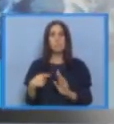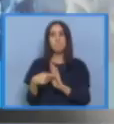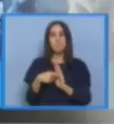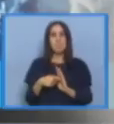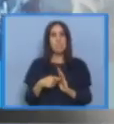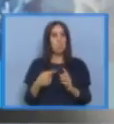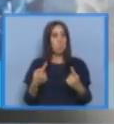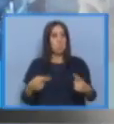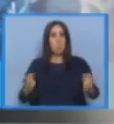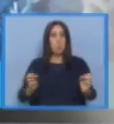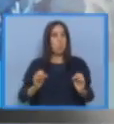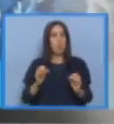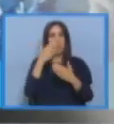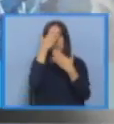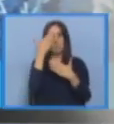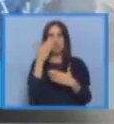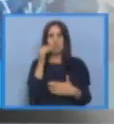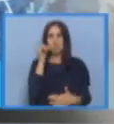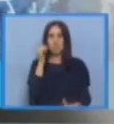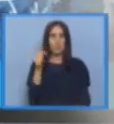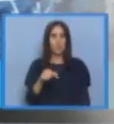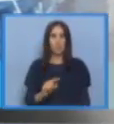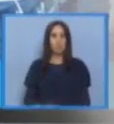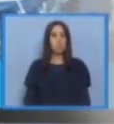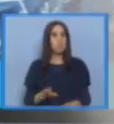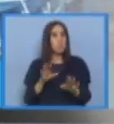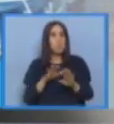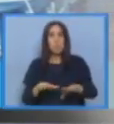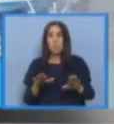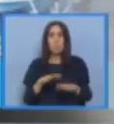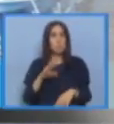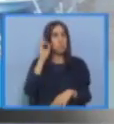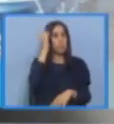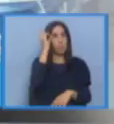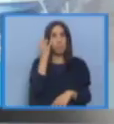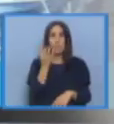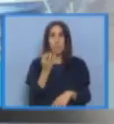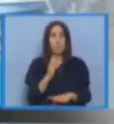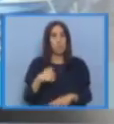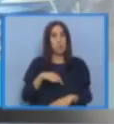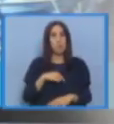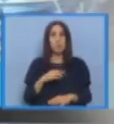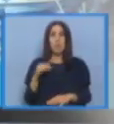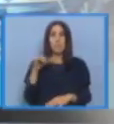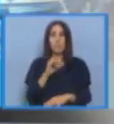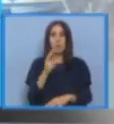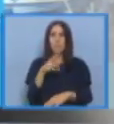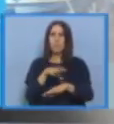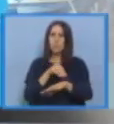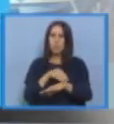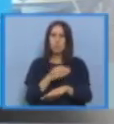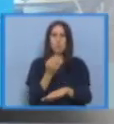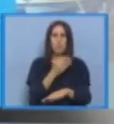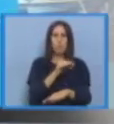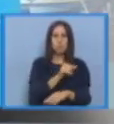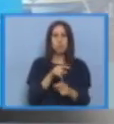pressão. Estamos a ter um verão ainda não chegou, na realidade, tranquilo para os bombeiros, desse ponto de vista, e, portanto, podemos oferecer 2 aviões à Suécia, podemos